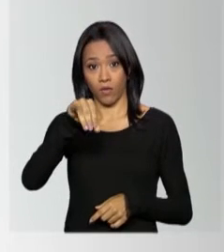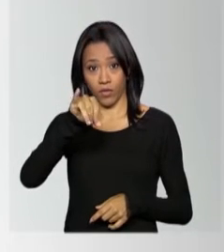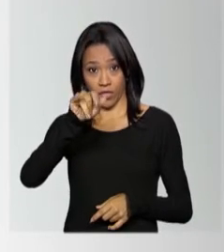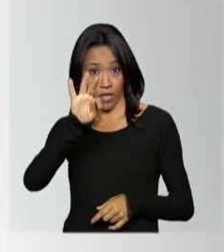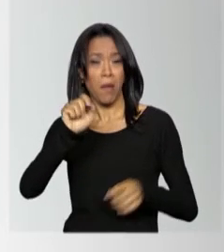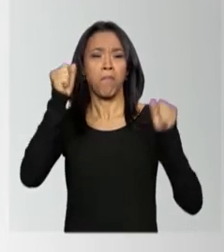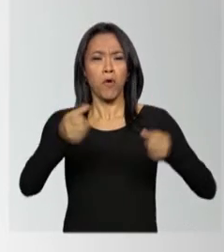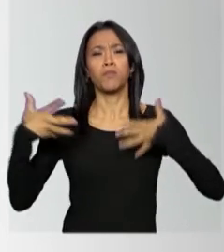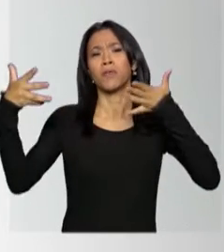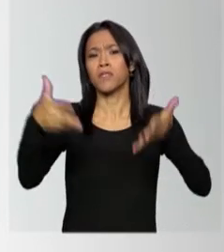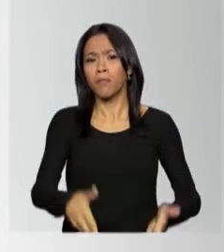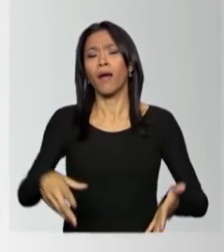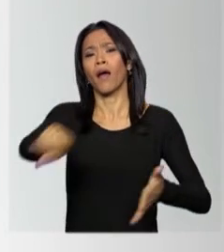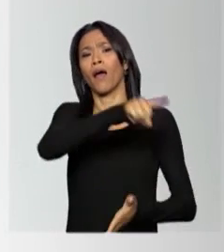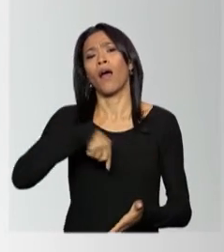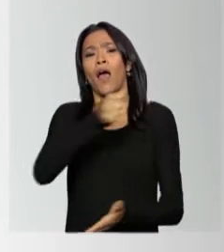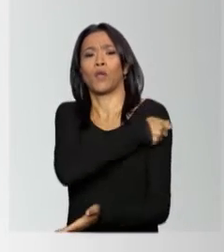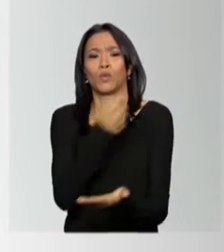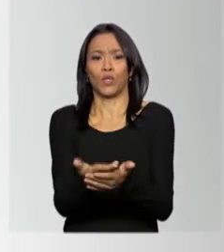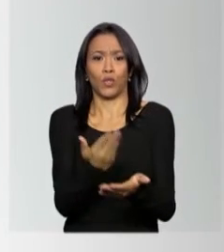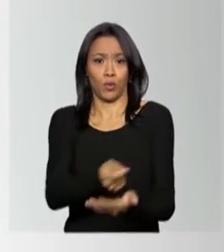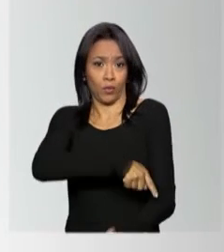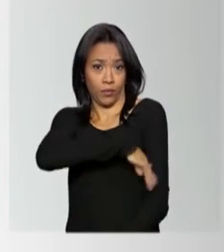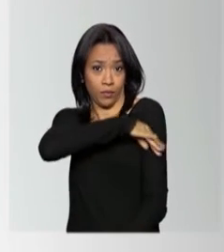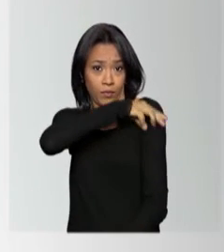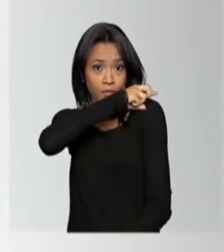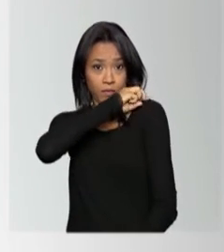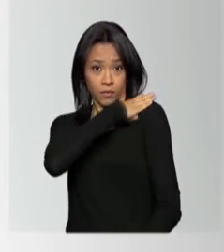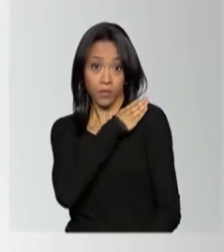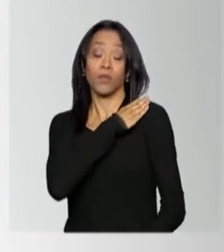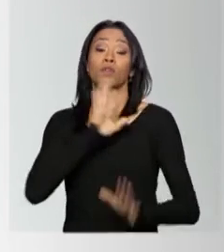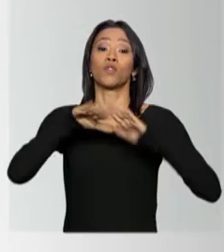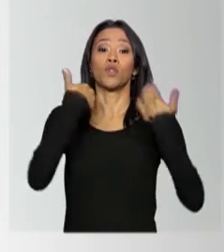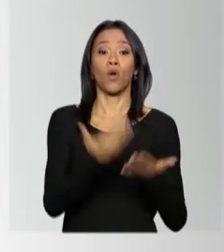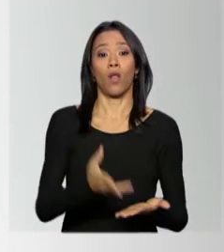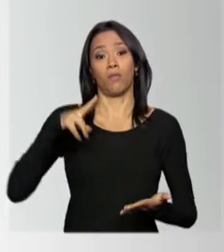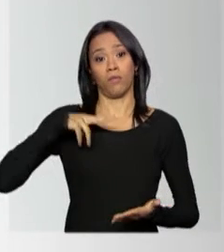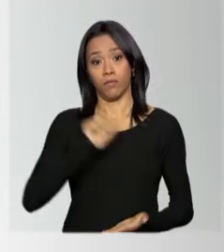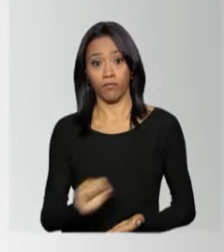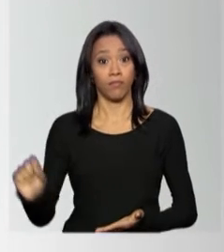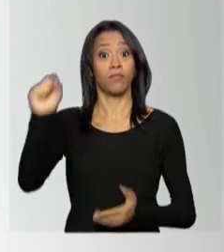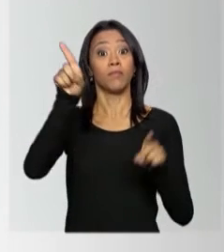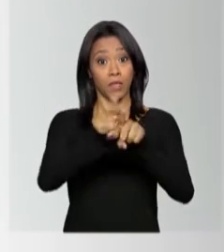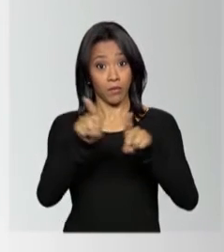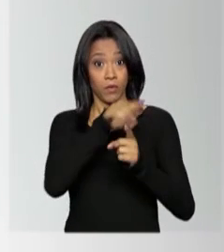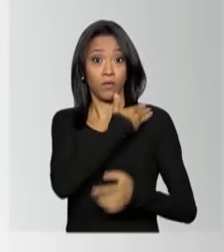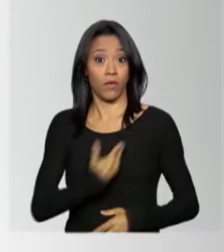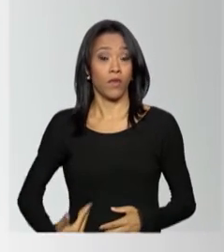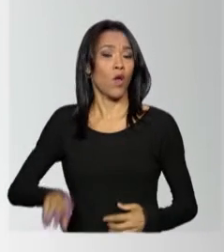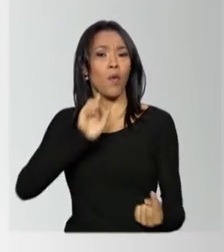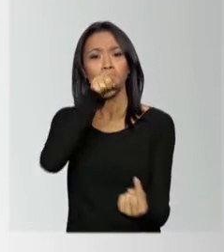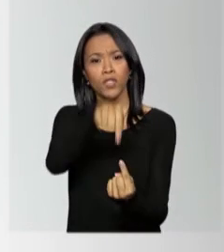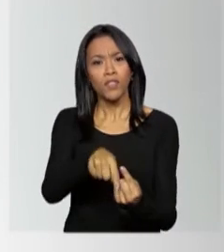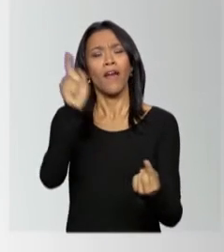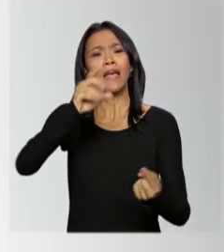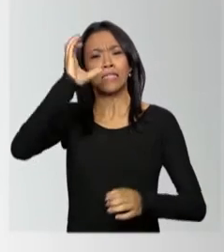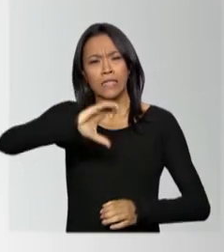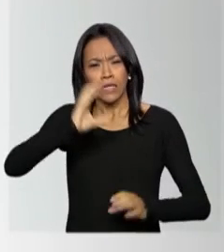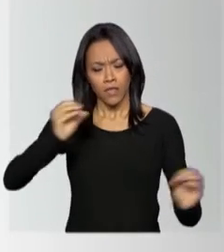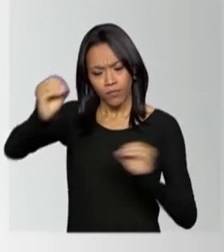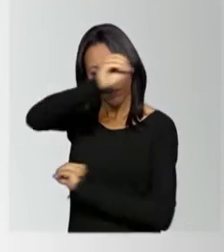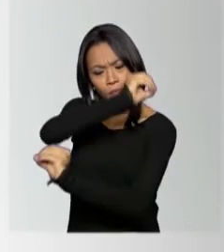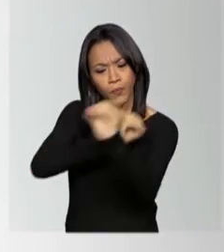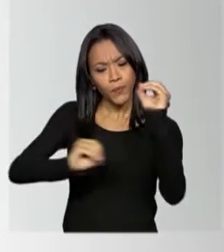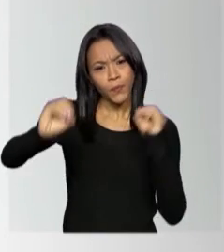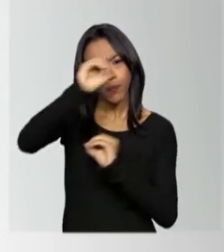participar estudantes do ensino fundamental e médio de escolas públicas e particulares. O objetivo é levar as ciências espaciais